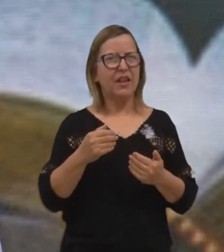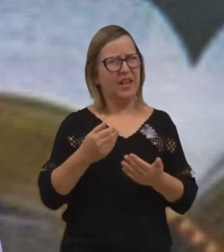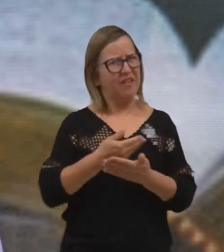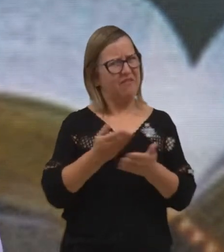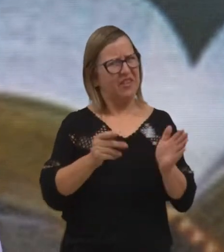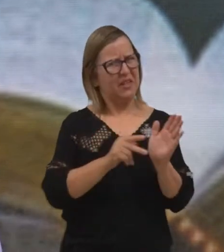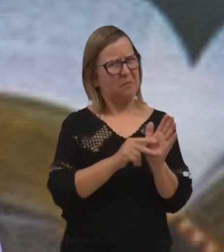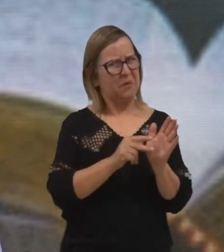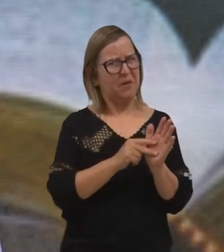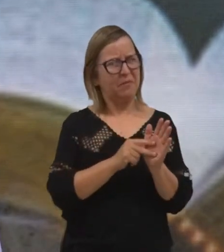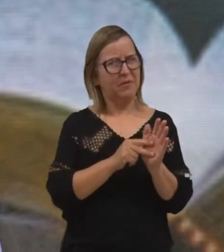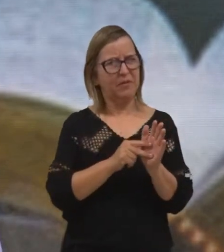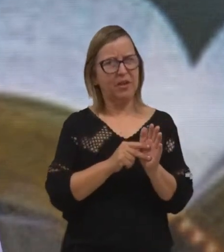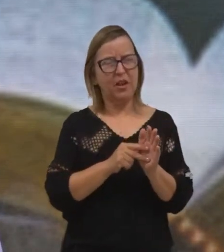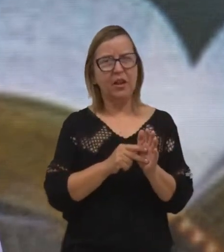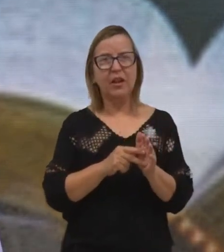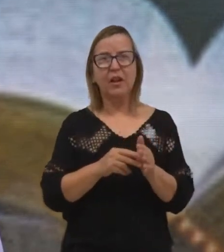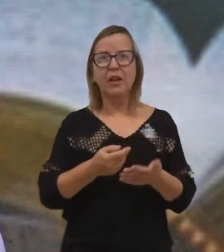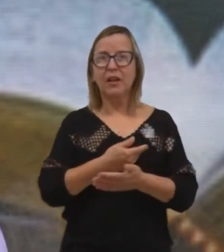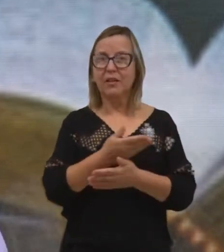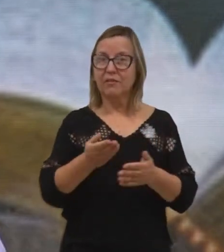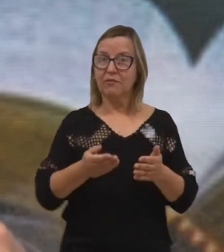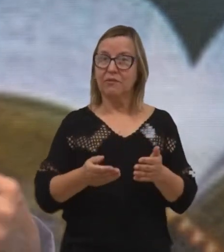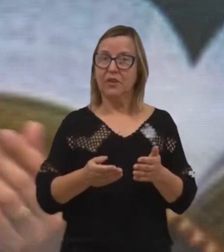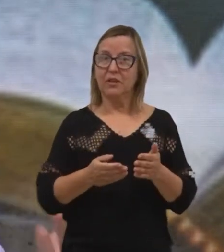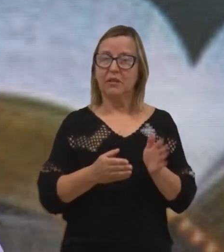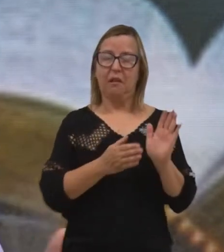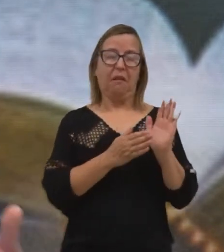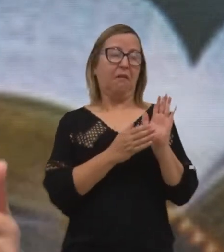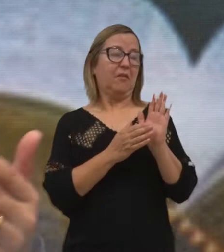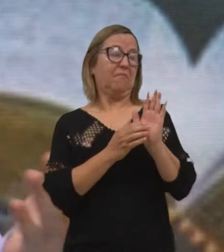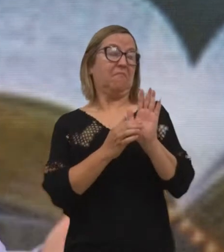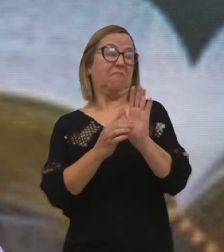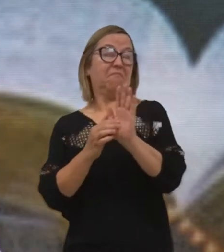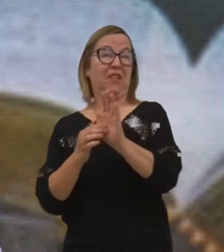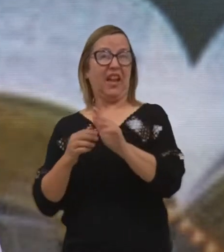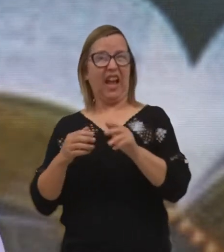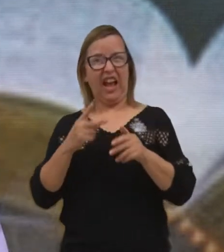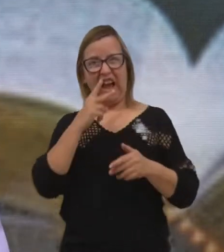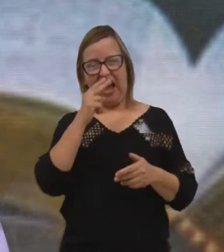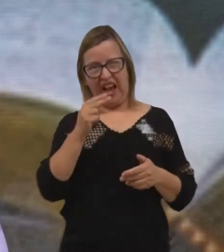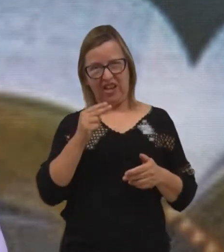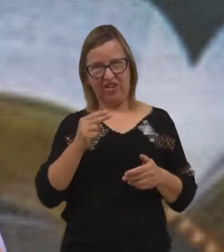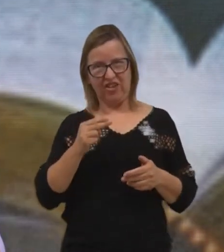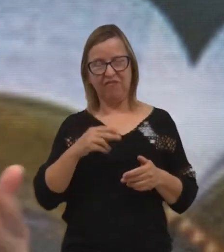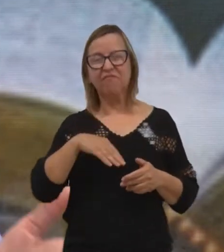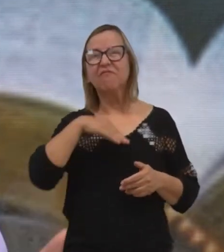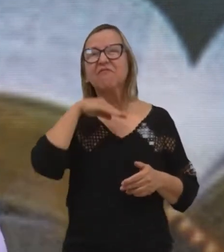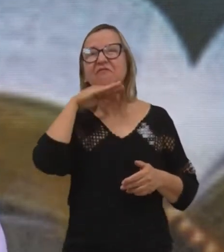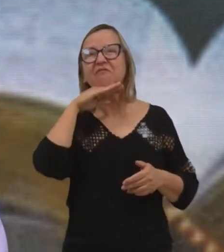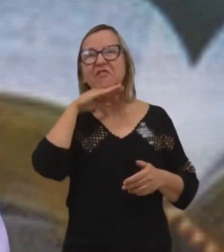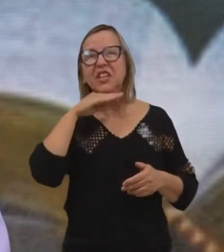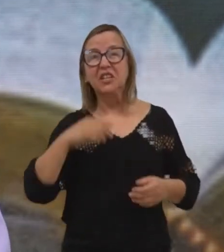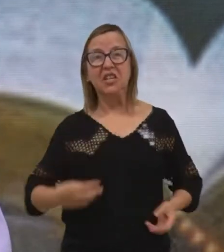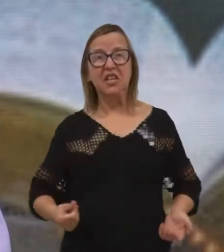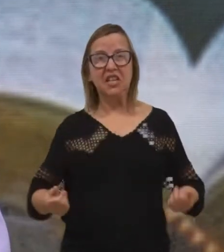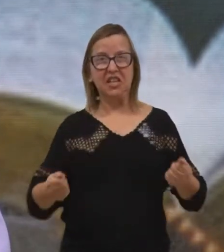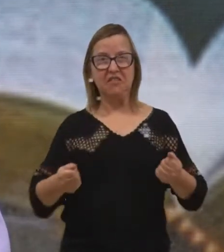disso? Né? Vocês estão achando que vocês são fartos, são ricos, vocês estão